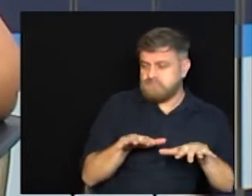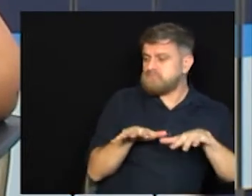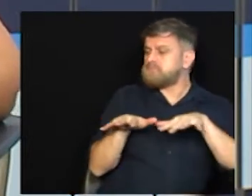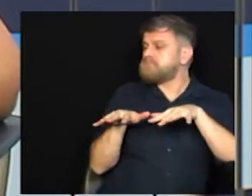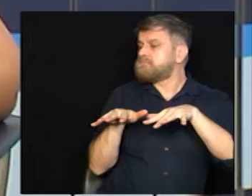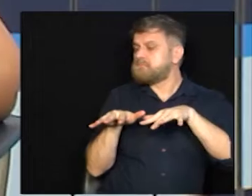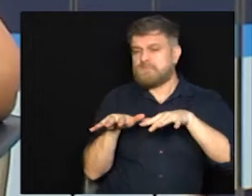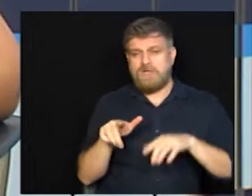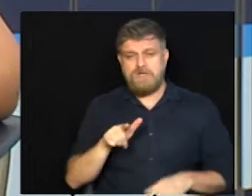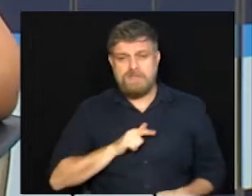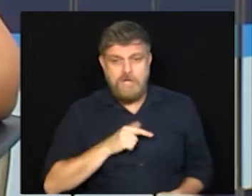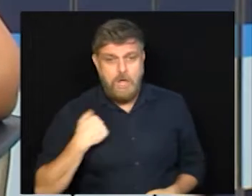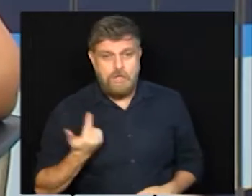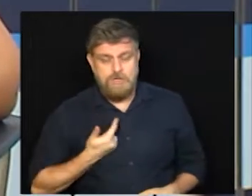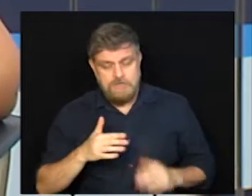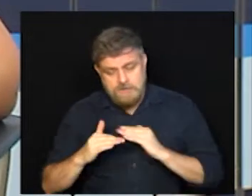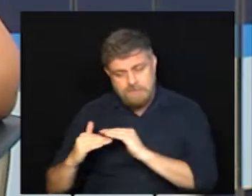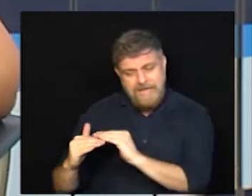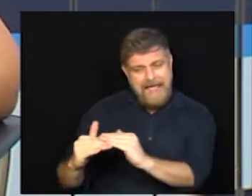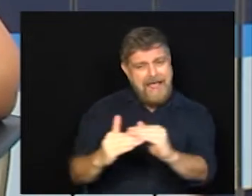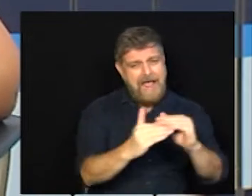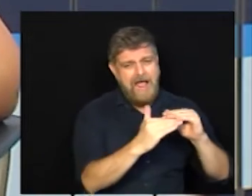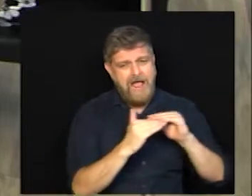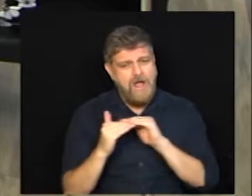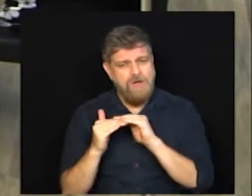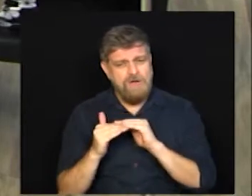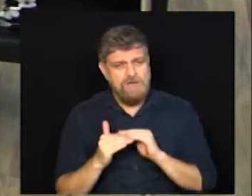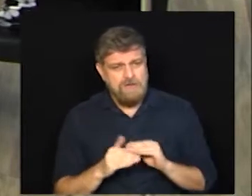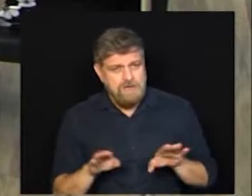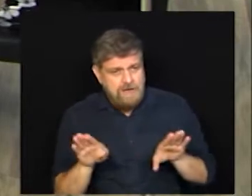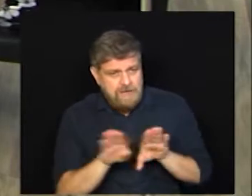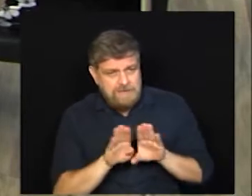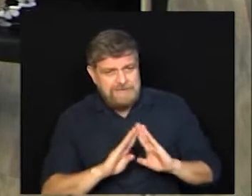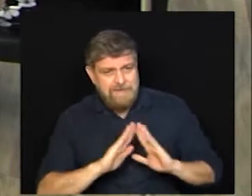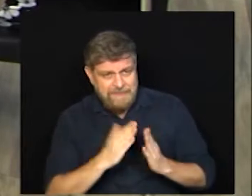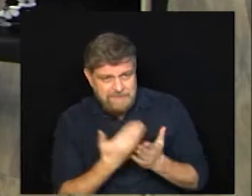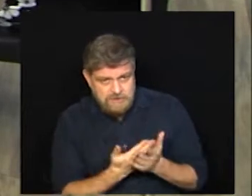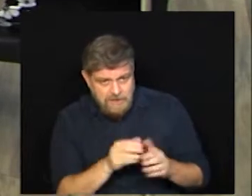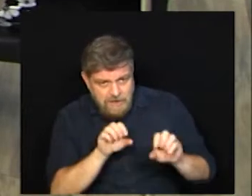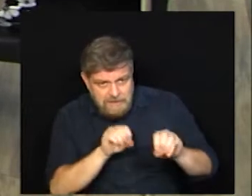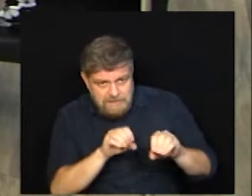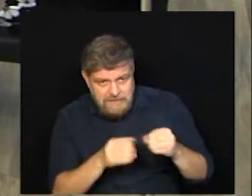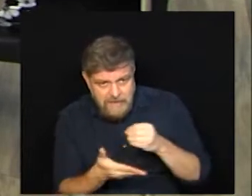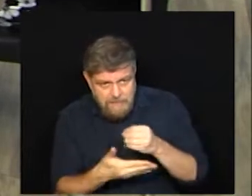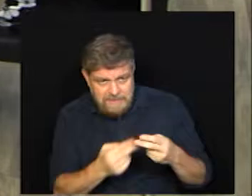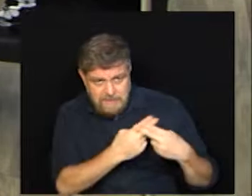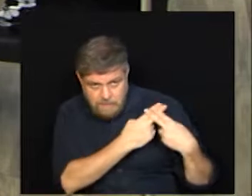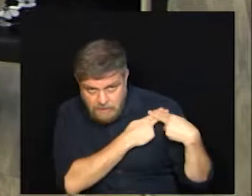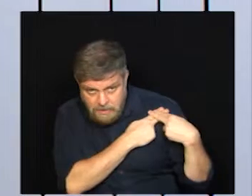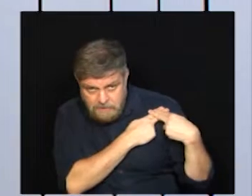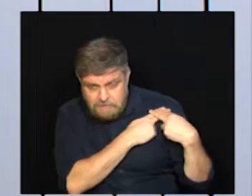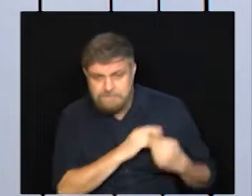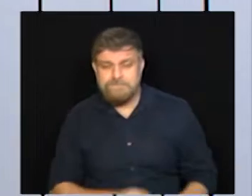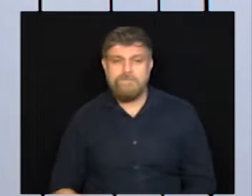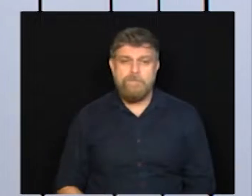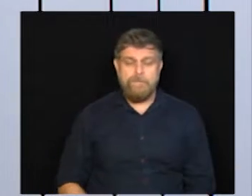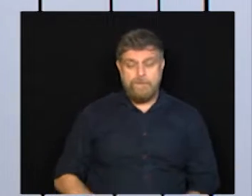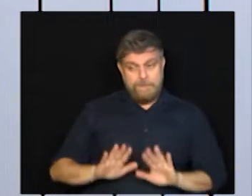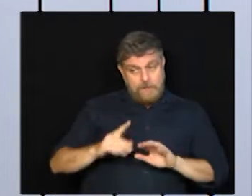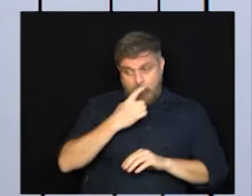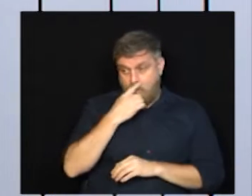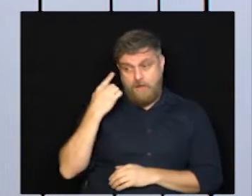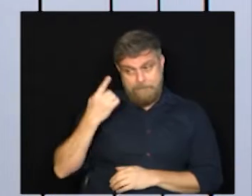somos iguais, como o senhor mencionou, isso também parte da educação? Veja só, Mirna, eu acho que no